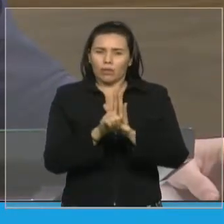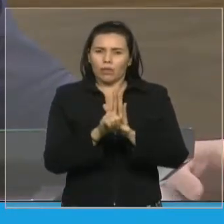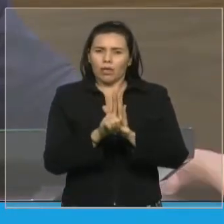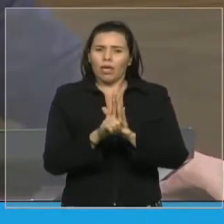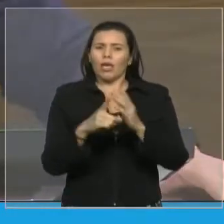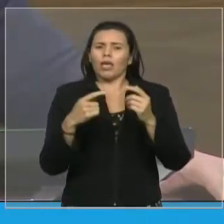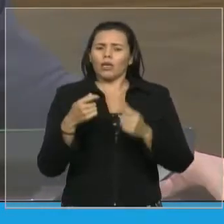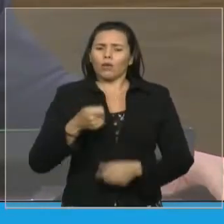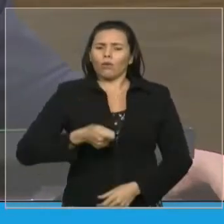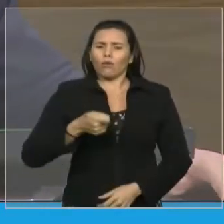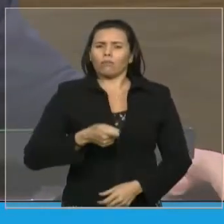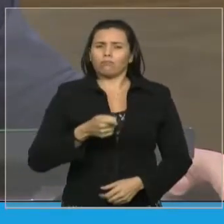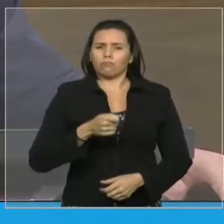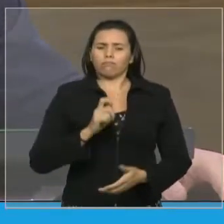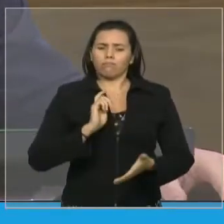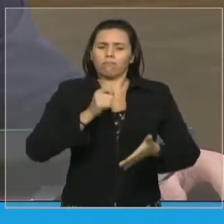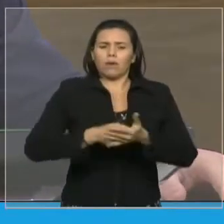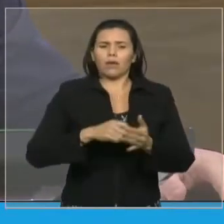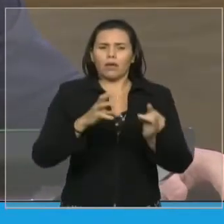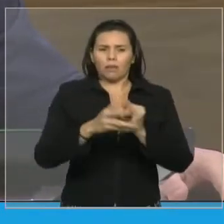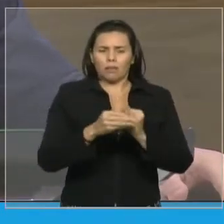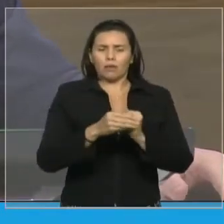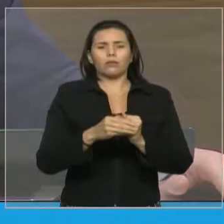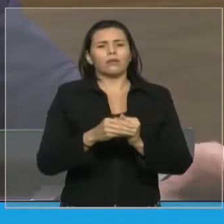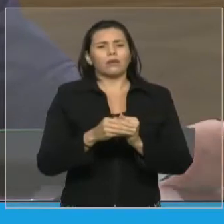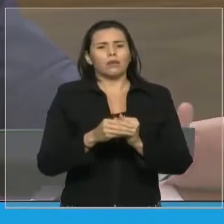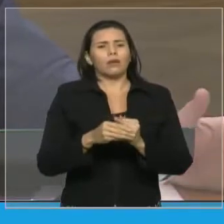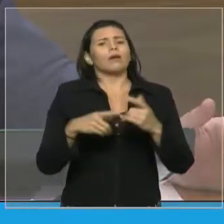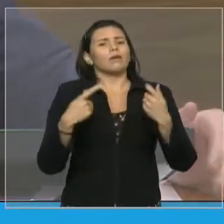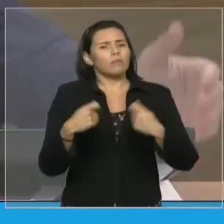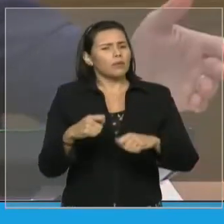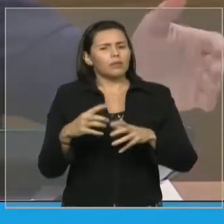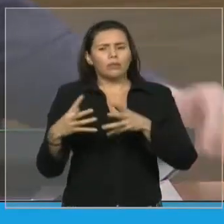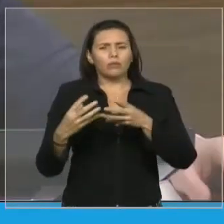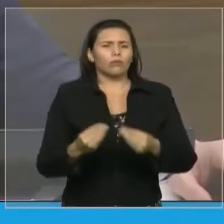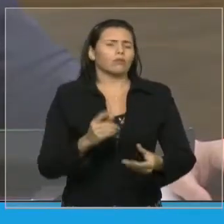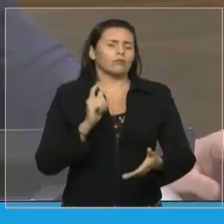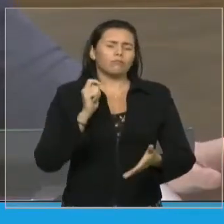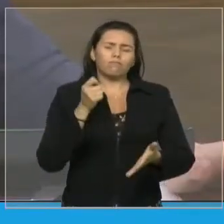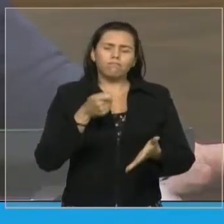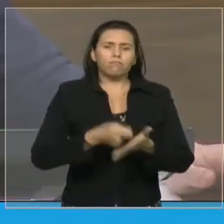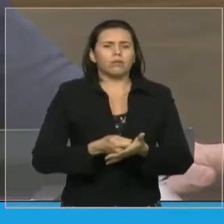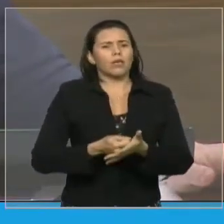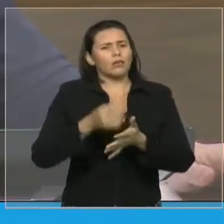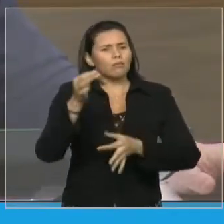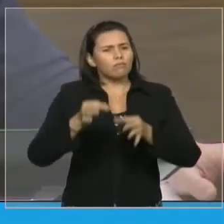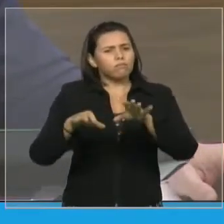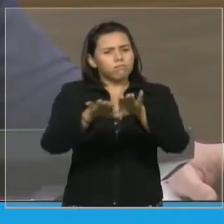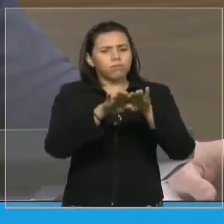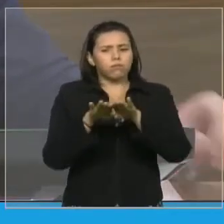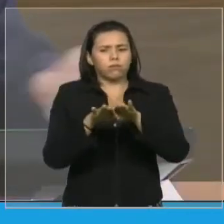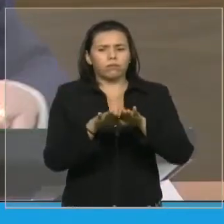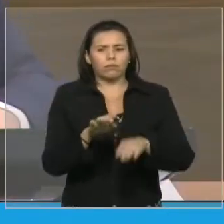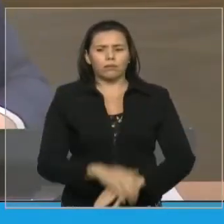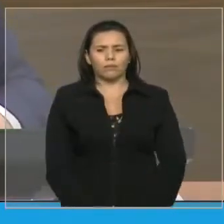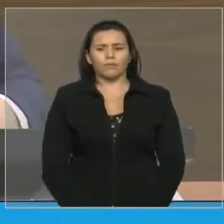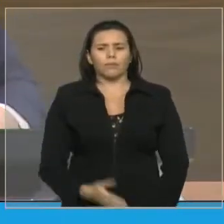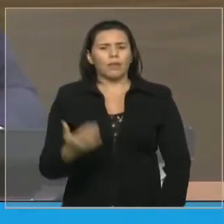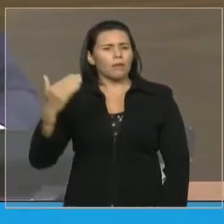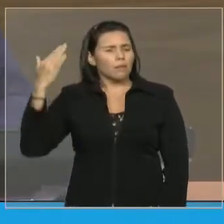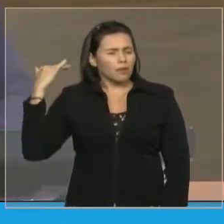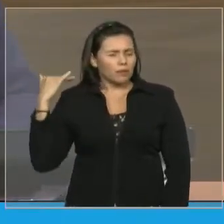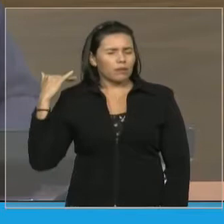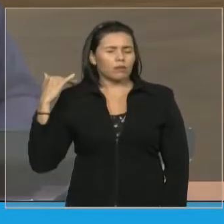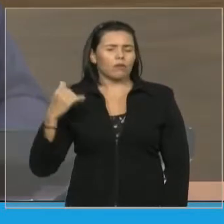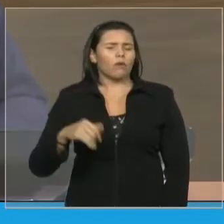me lembro de um projeto de lei que chegou a esta casa, eu não a presidi ainda, era presidida à época pelo